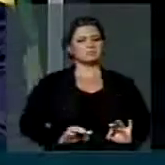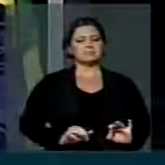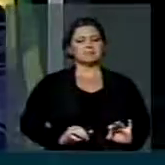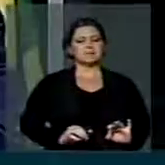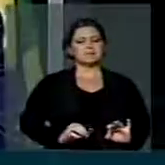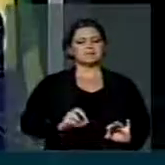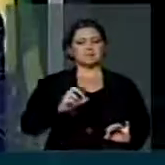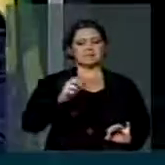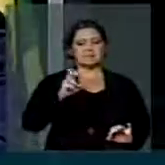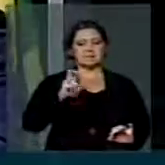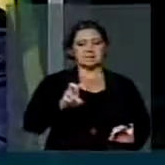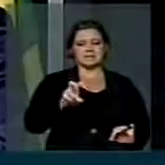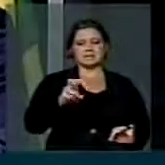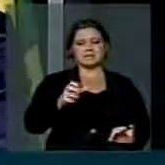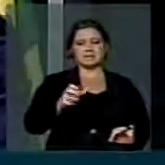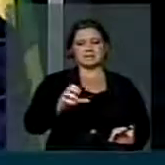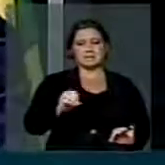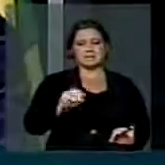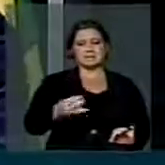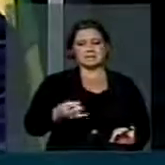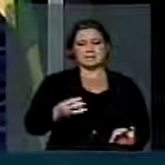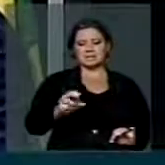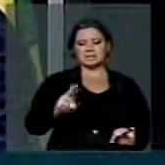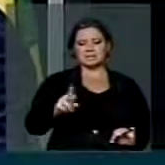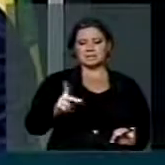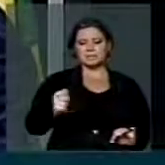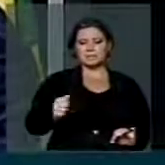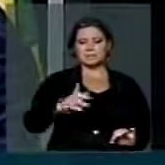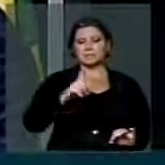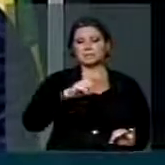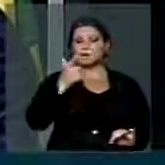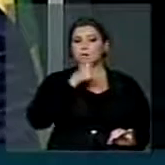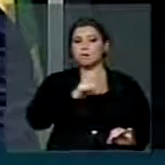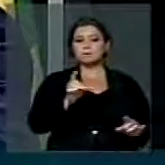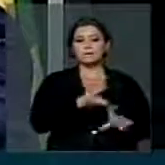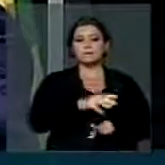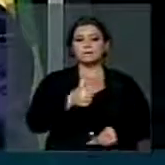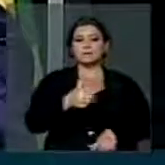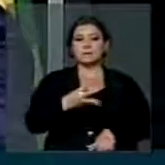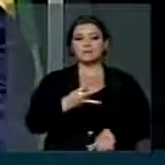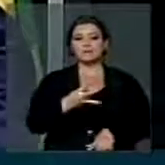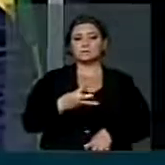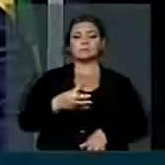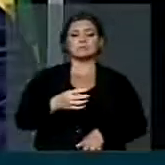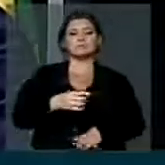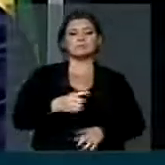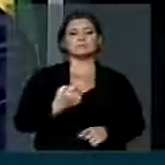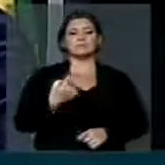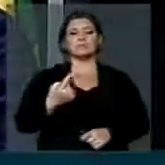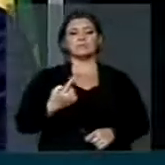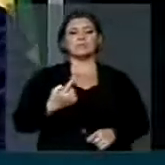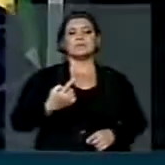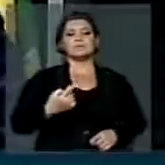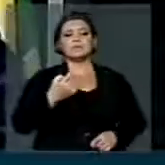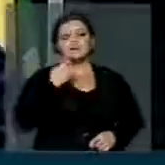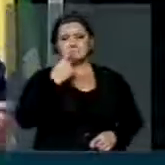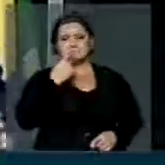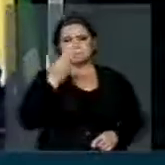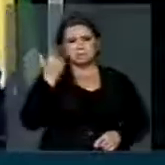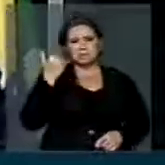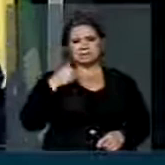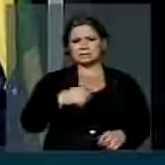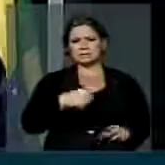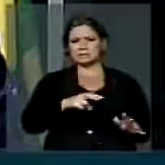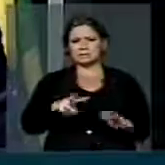Das 503 UPAs que foram anunciadas, apenas 14. Sendo que uma foi inaugurada antes de ontem, ou